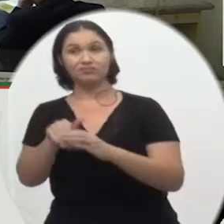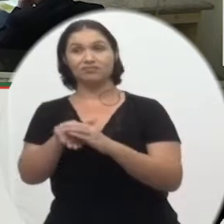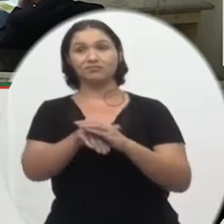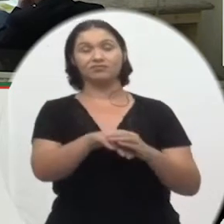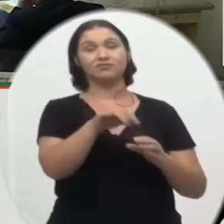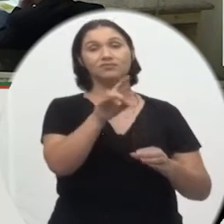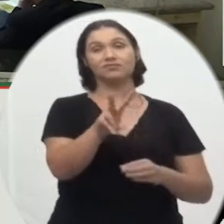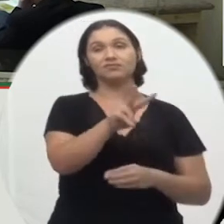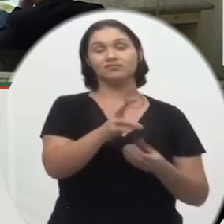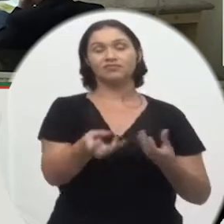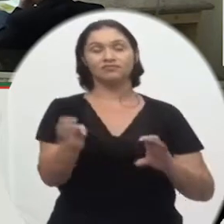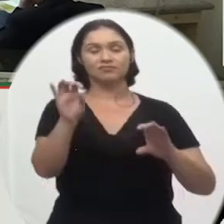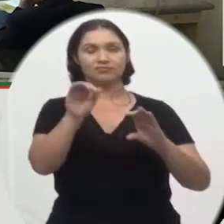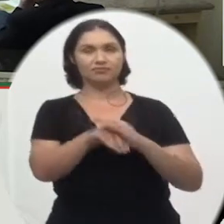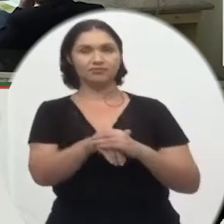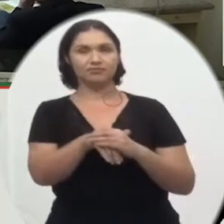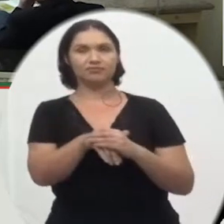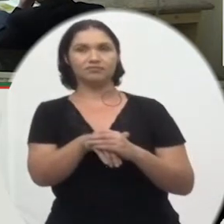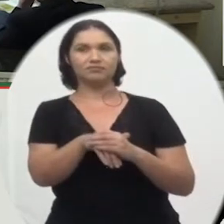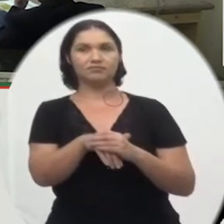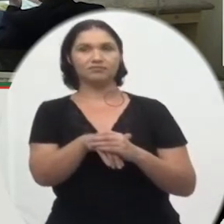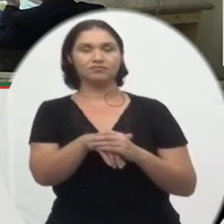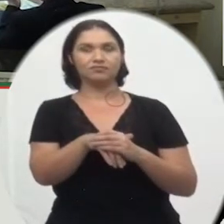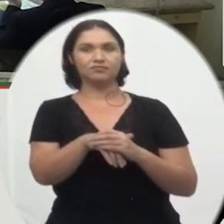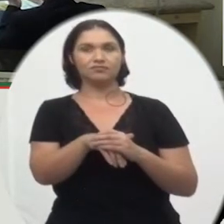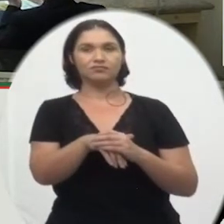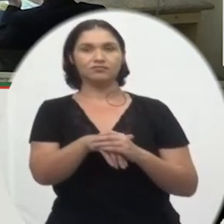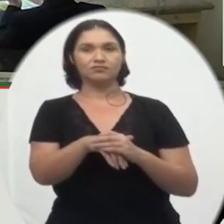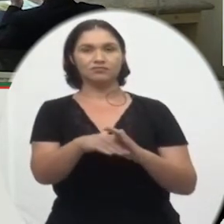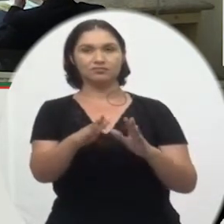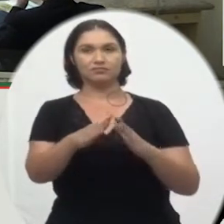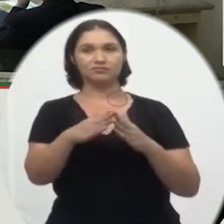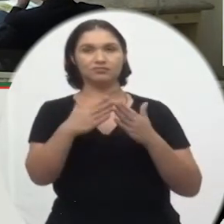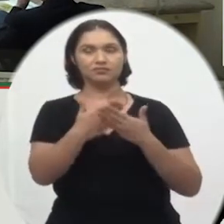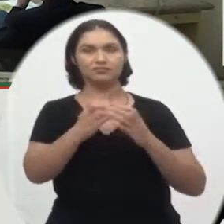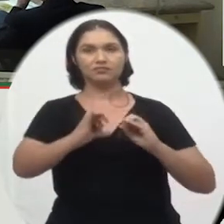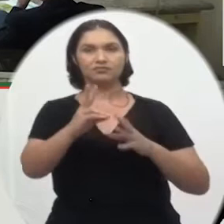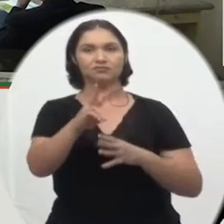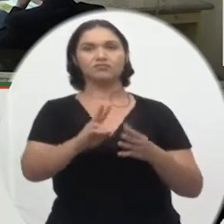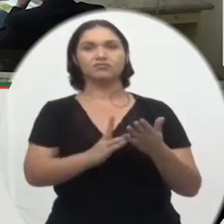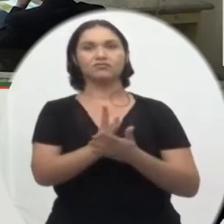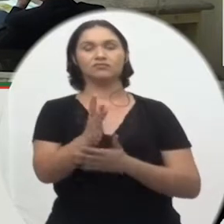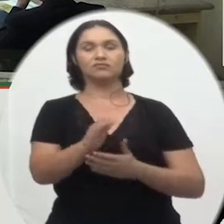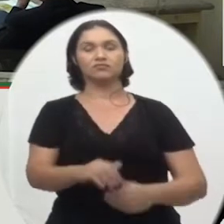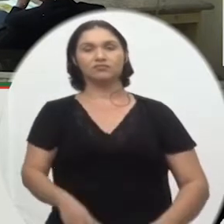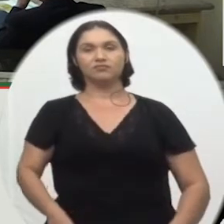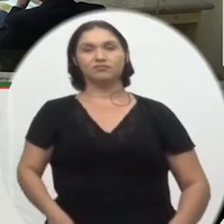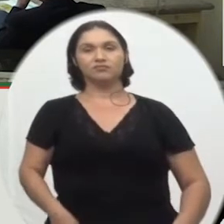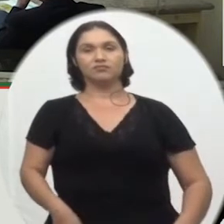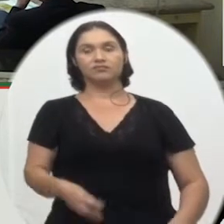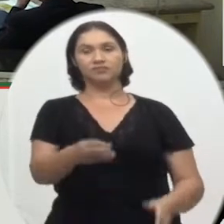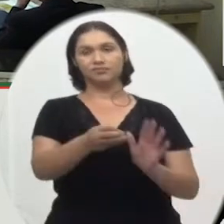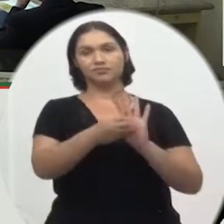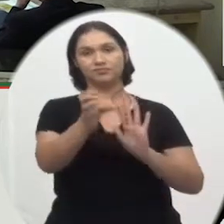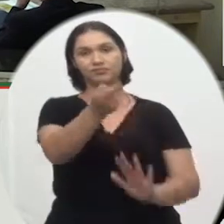favoráveis permaneçam como estão. Os contrários se manifestem. Aprovado por unanimidade. Indicação